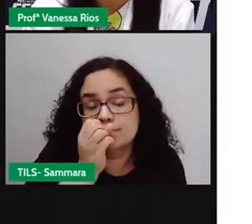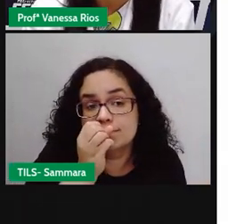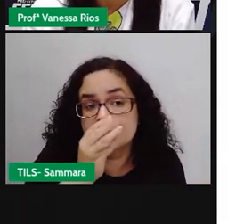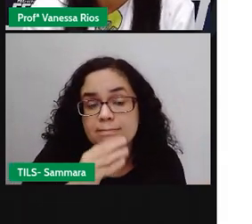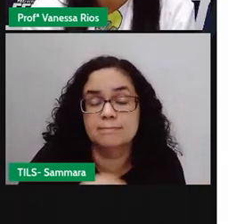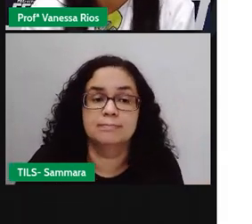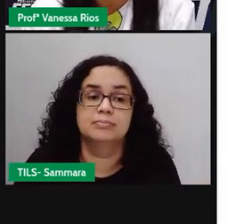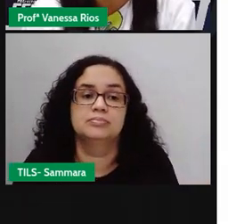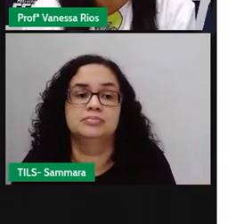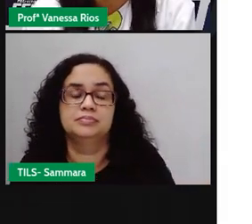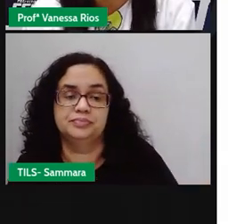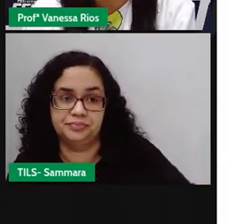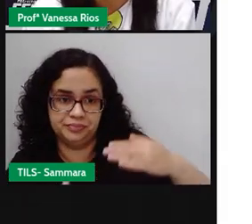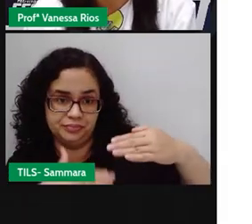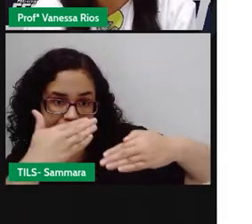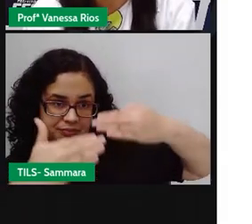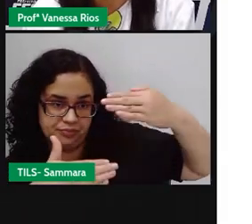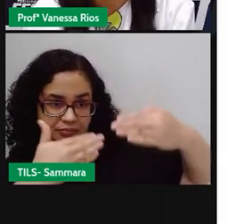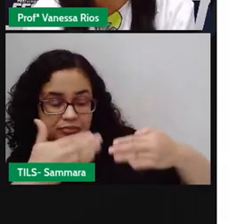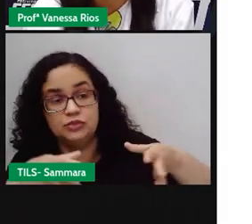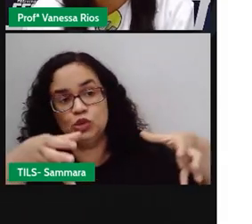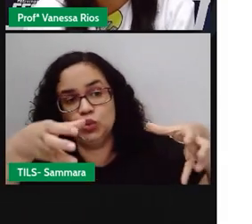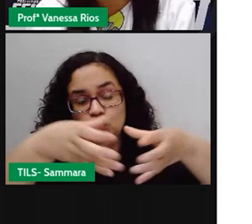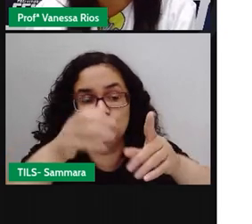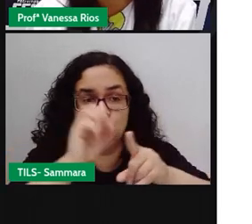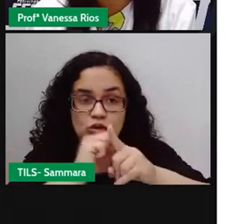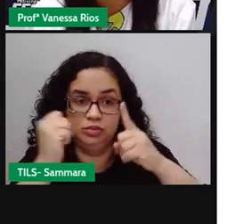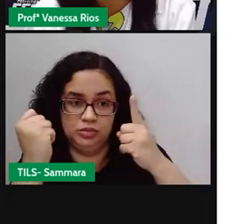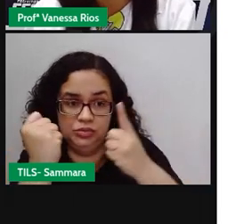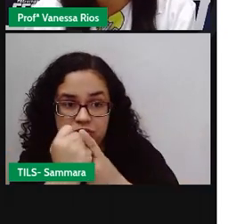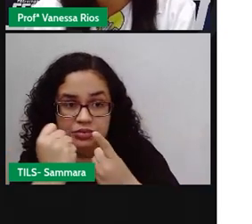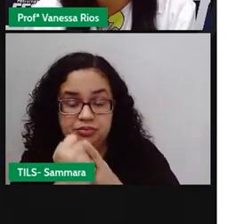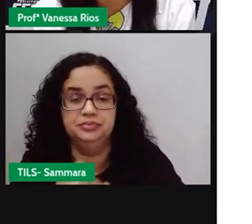riquezas, no decorrer do tempo, pelos grupos sociais.